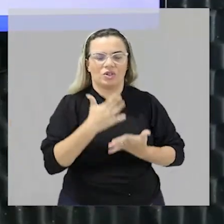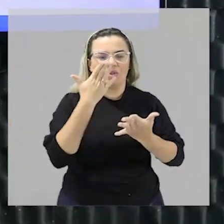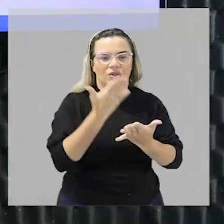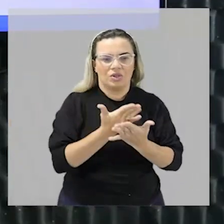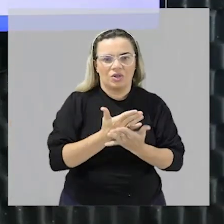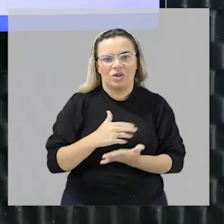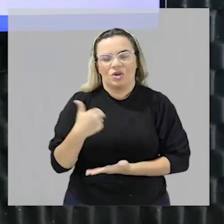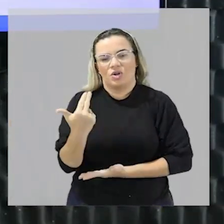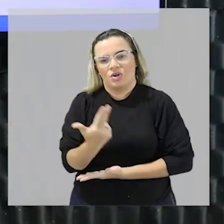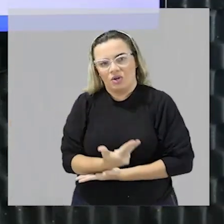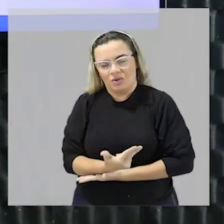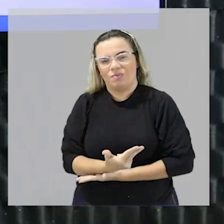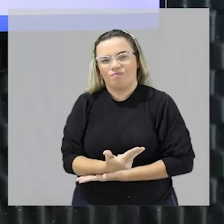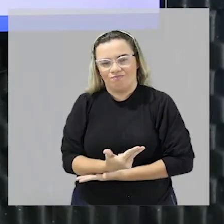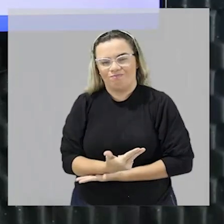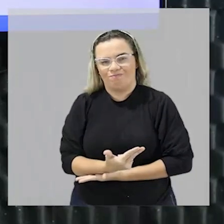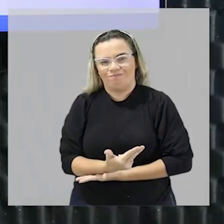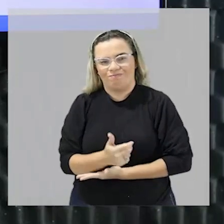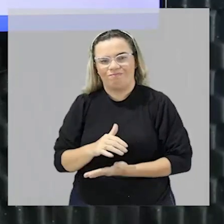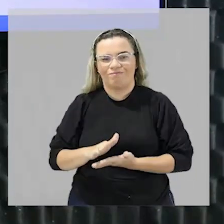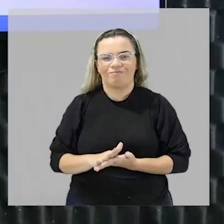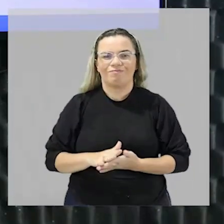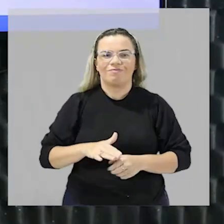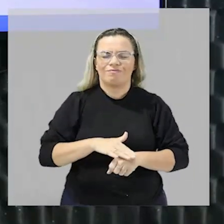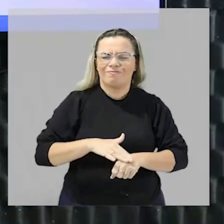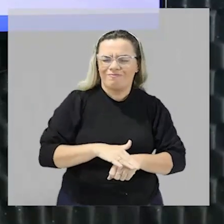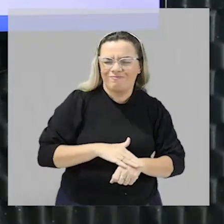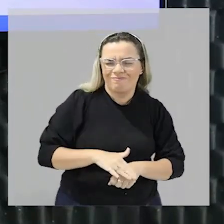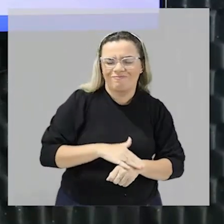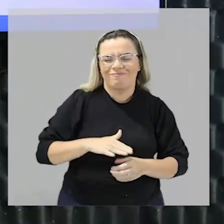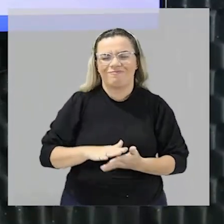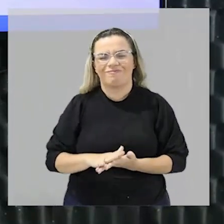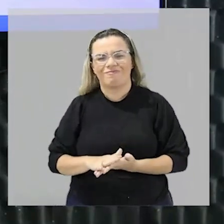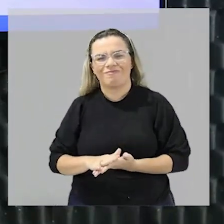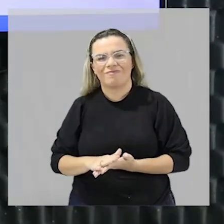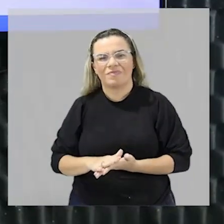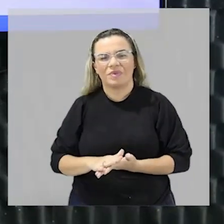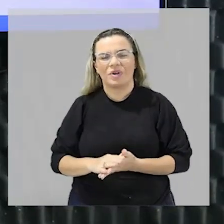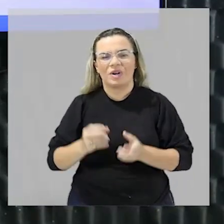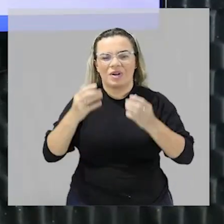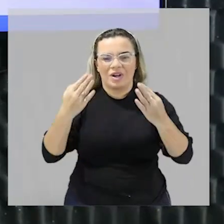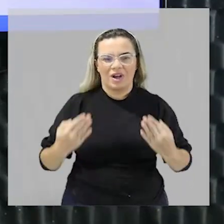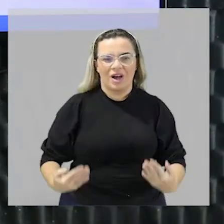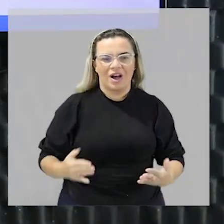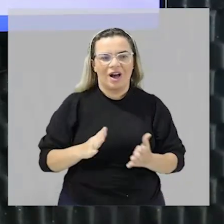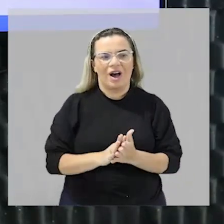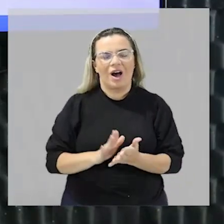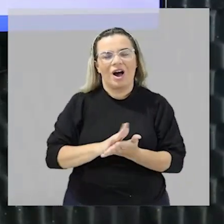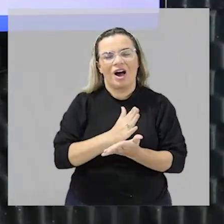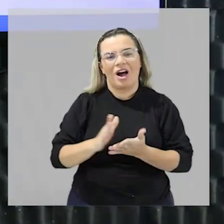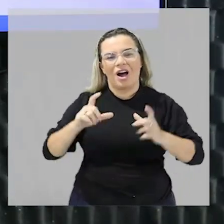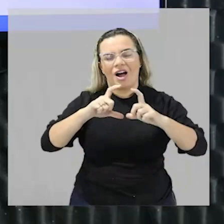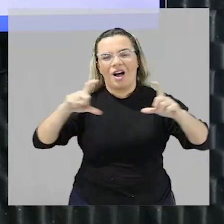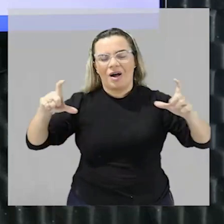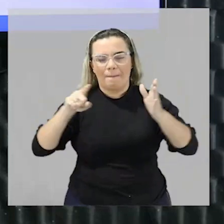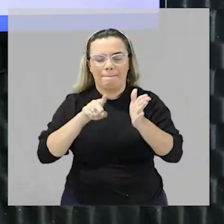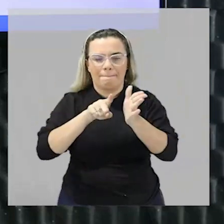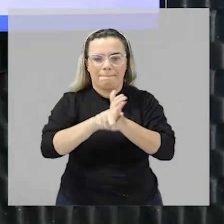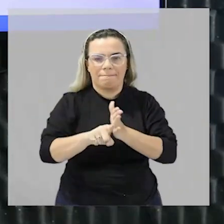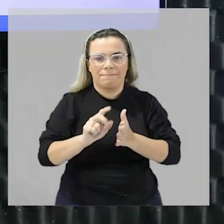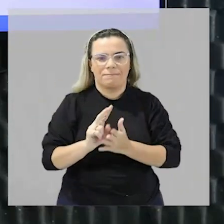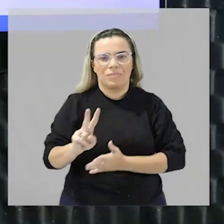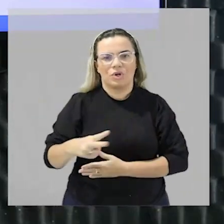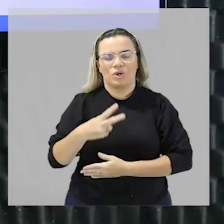nós iremos discutir, debater alguns desses itens, questões, pegando os